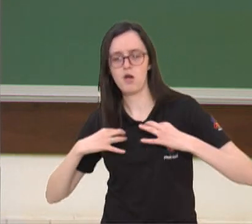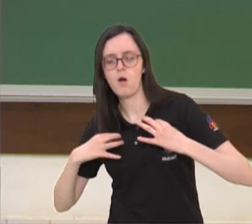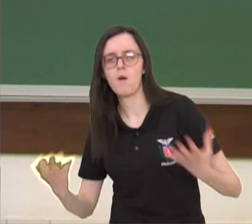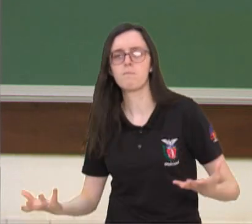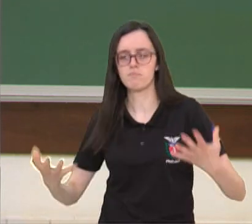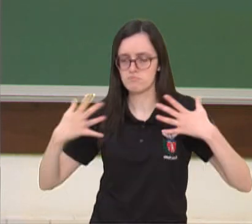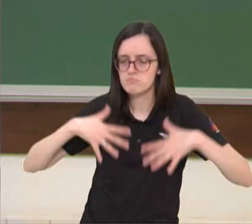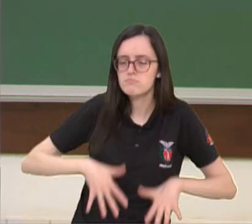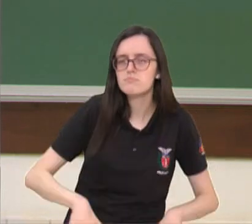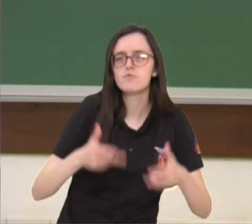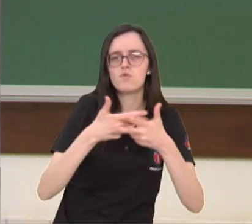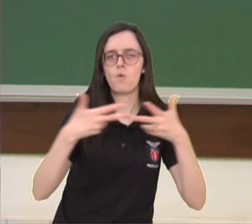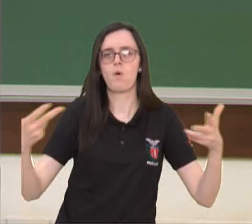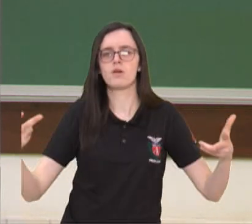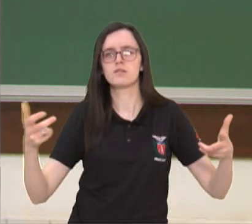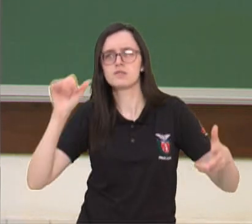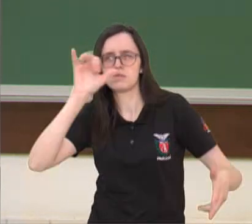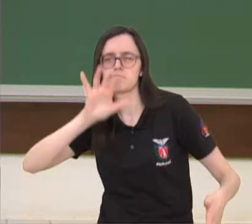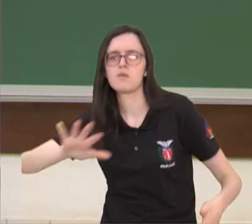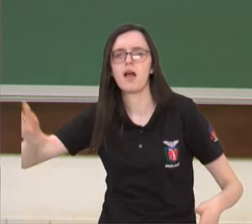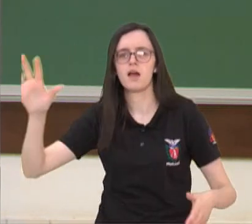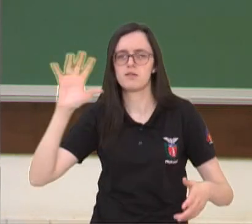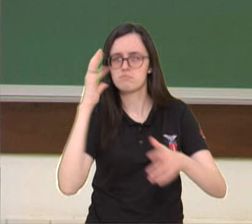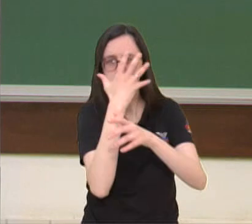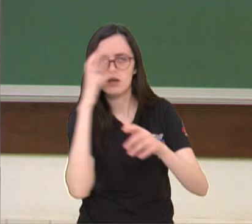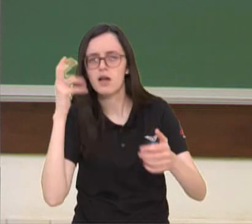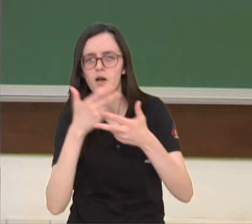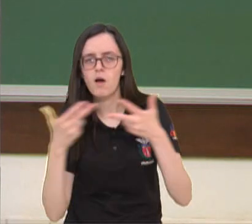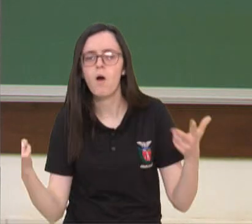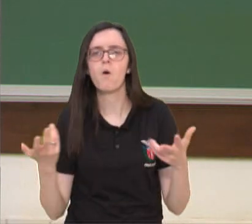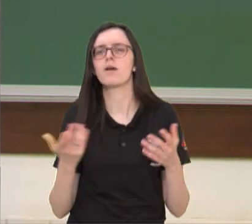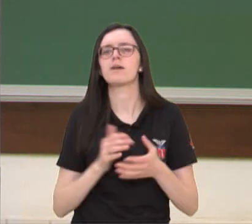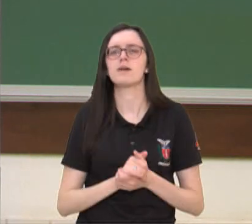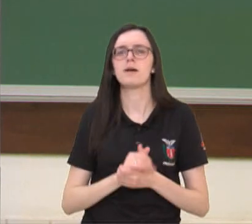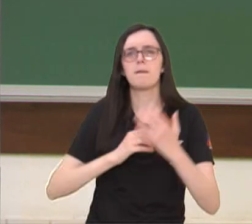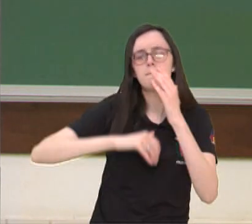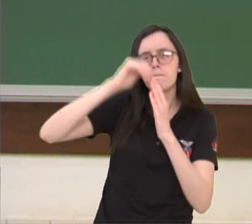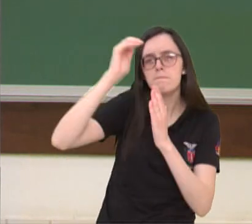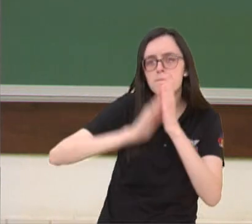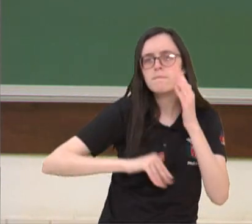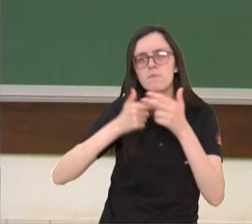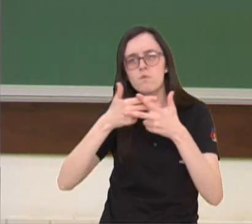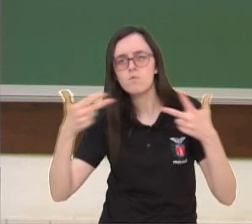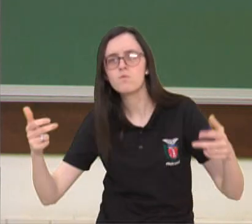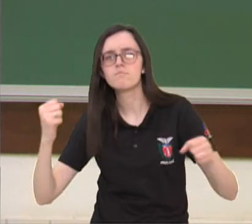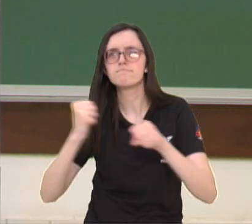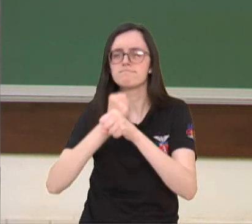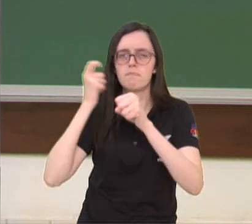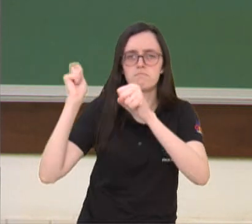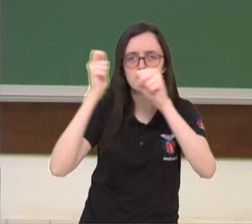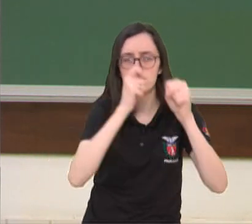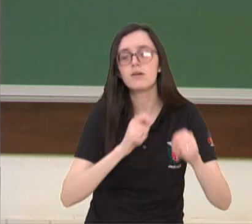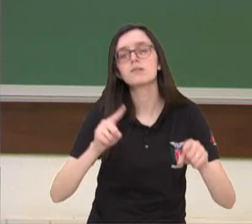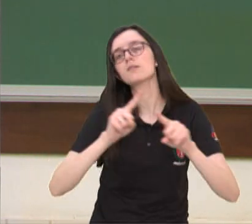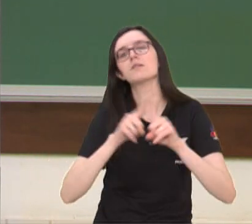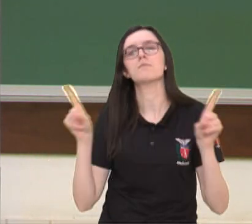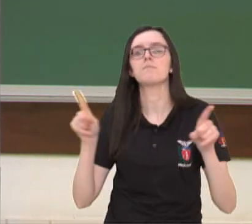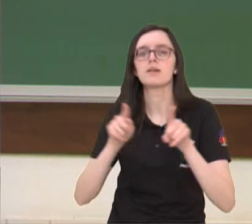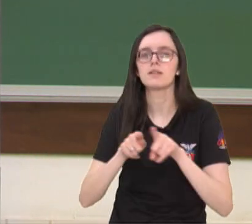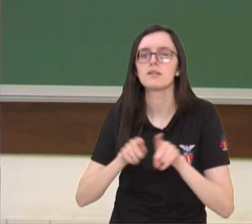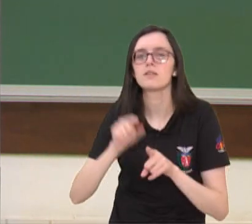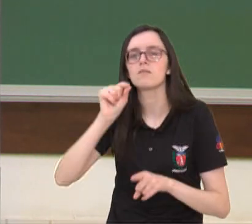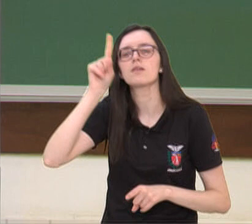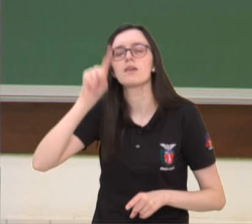de roupas, de figuras, de máscaras, de pinturas, de esculturas, mas também